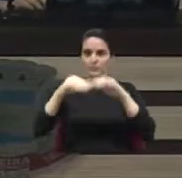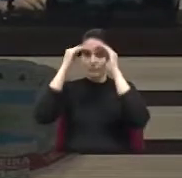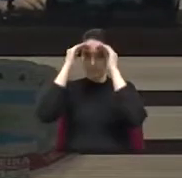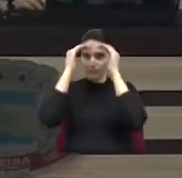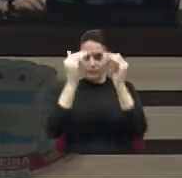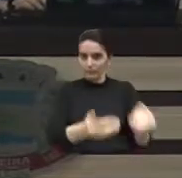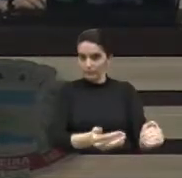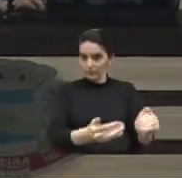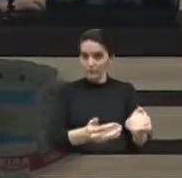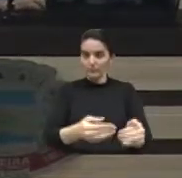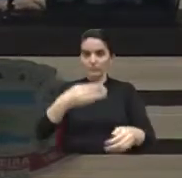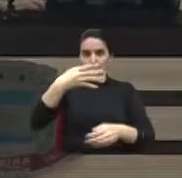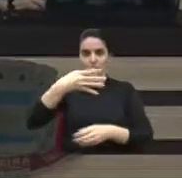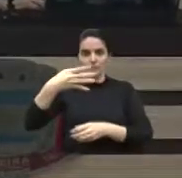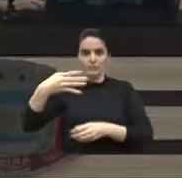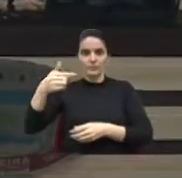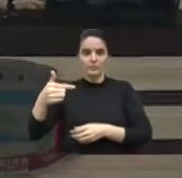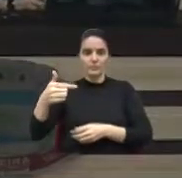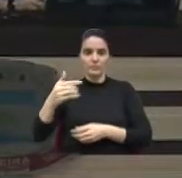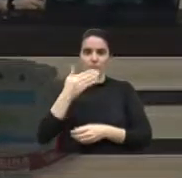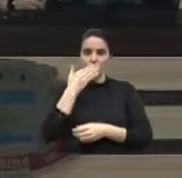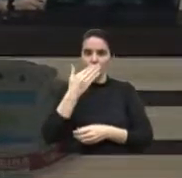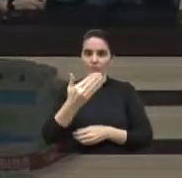número 442, que pede a